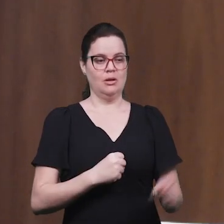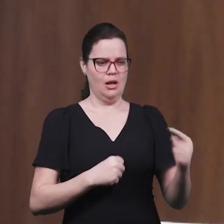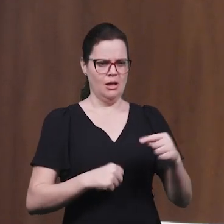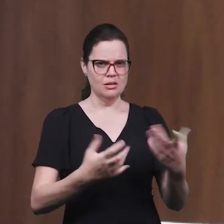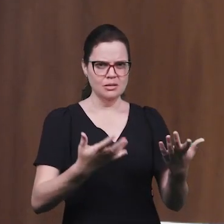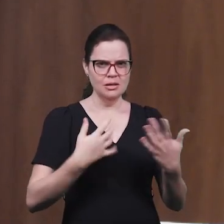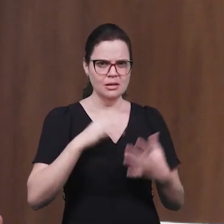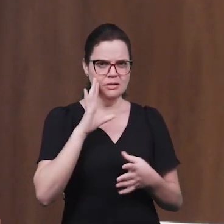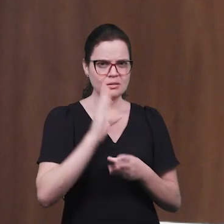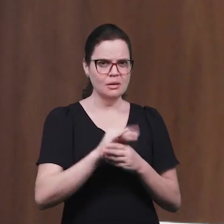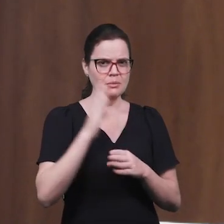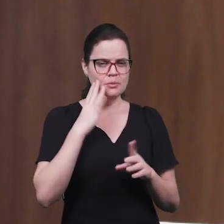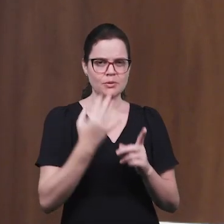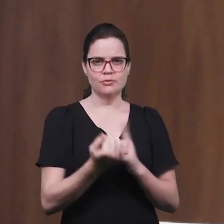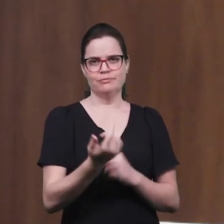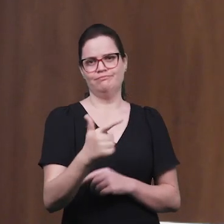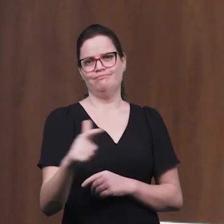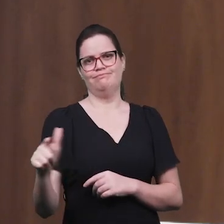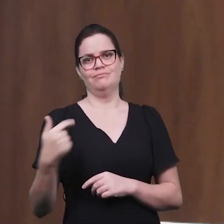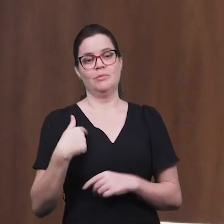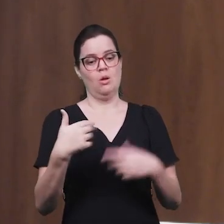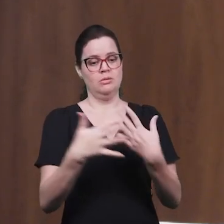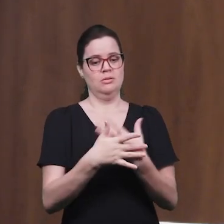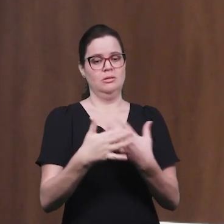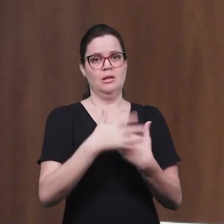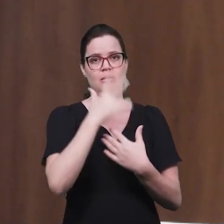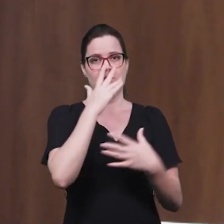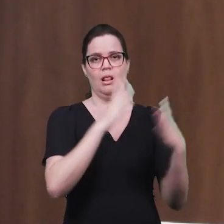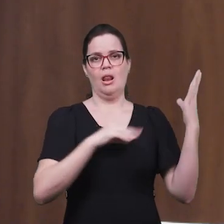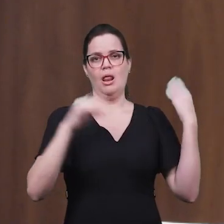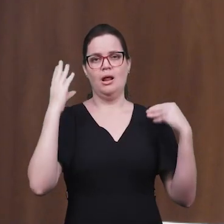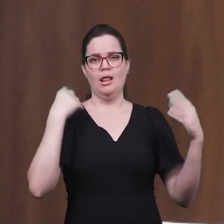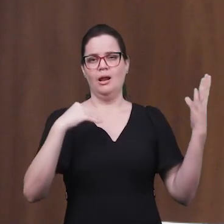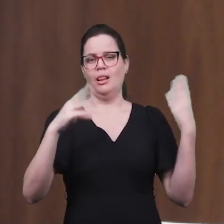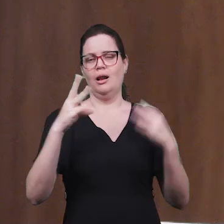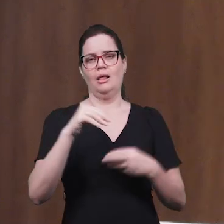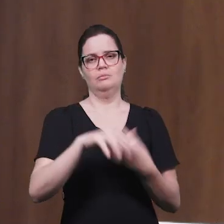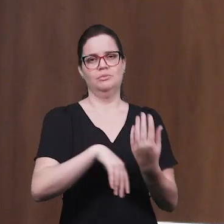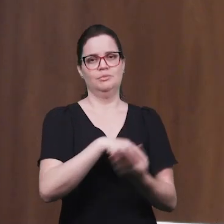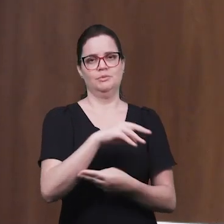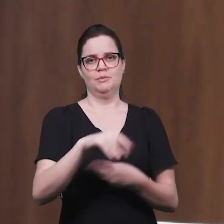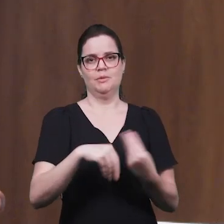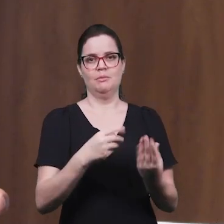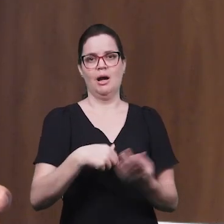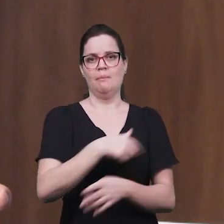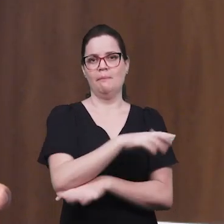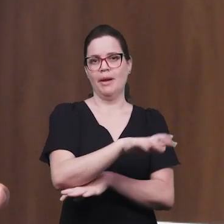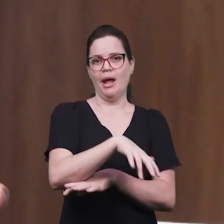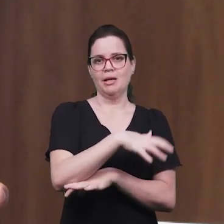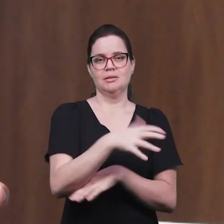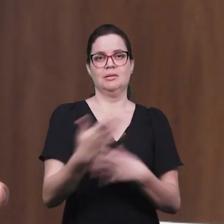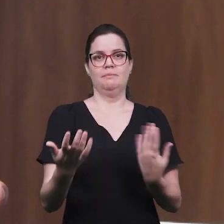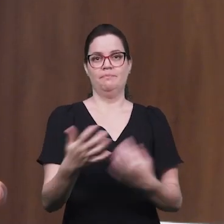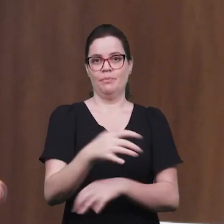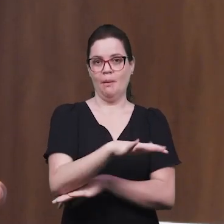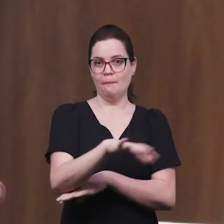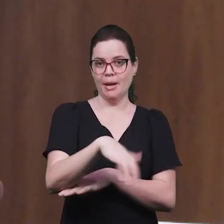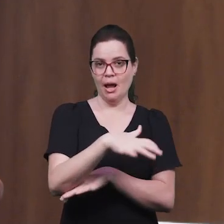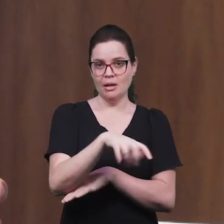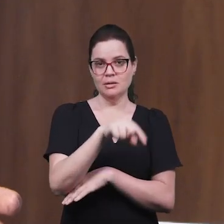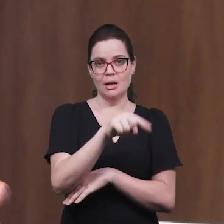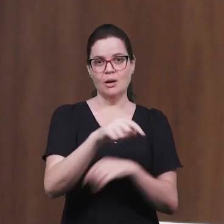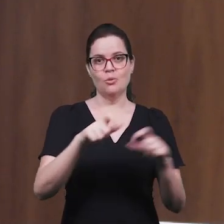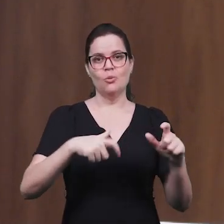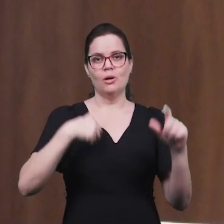sacerdotes. Cidade, meus queridos, é burburinho, é ajuntamento. Cidades são praças, e praças